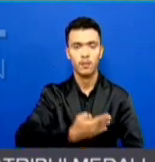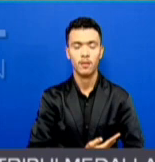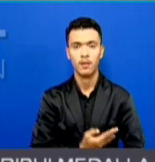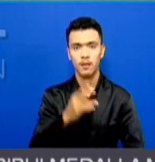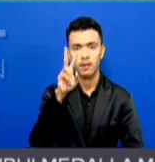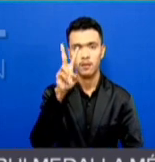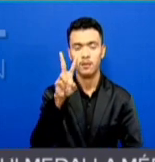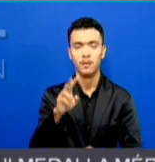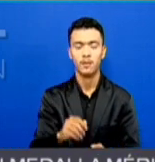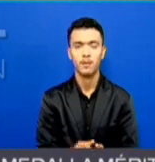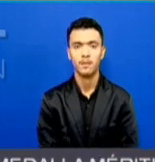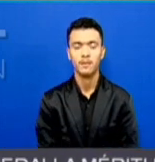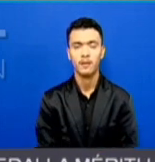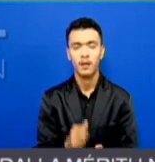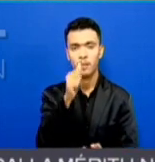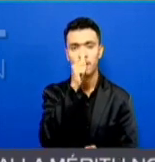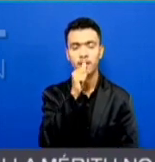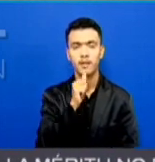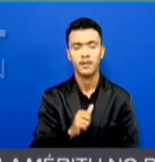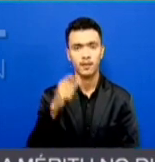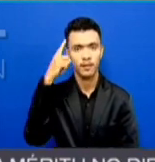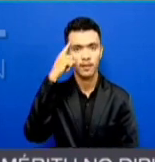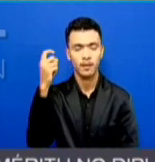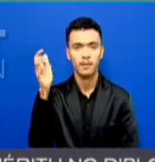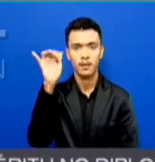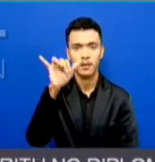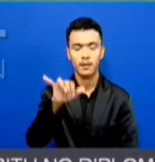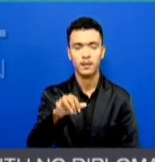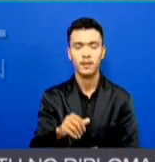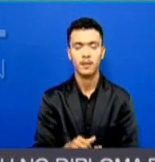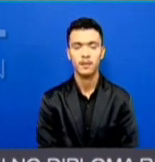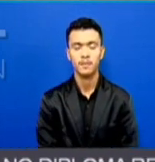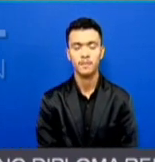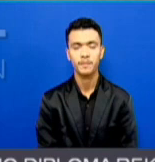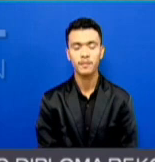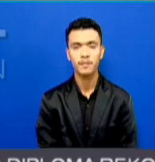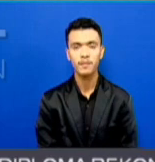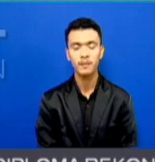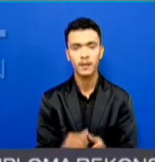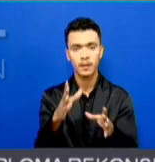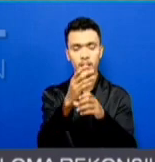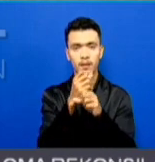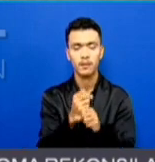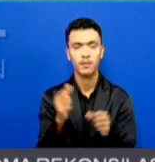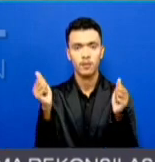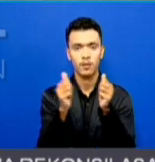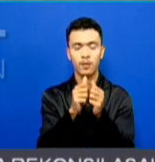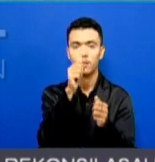Nebe, ita a paciência tamba, sire tante morasas ne, itamos simo paciência